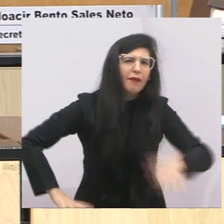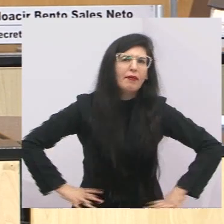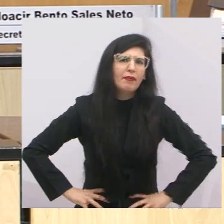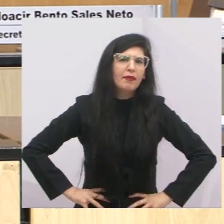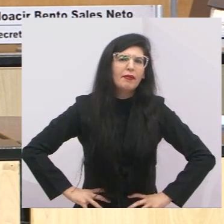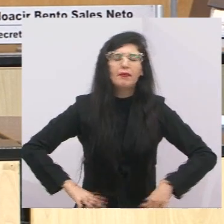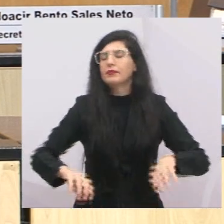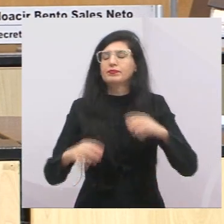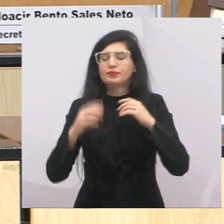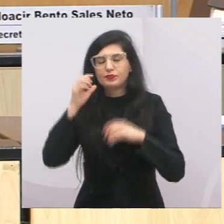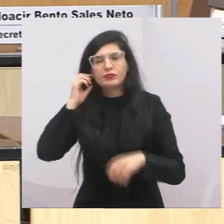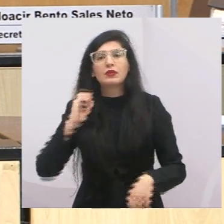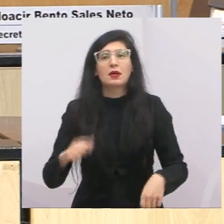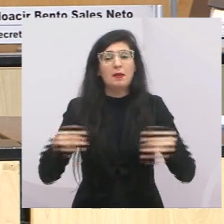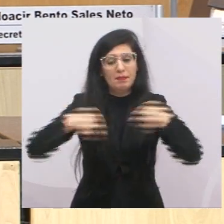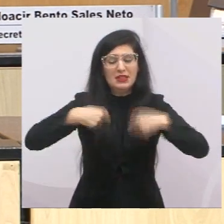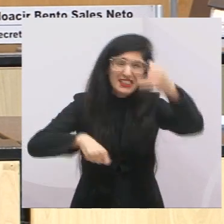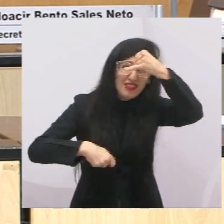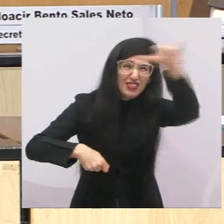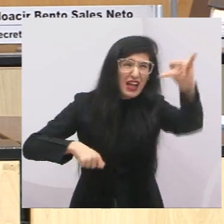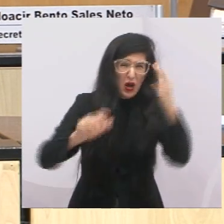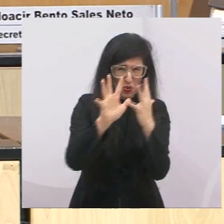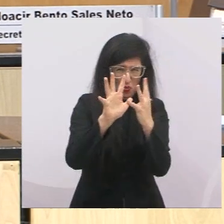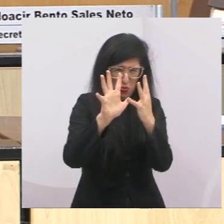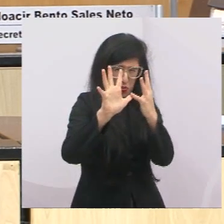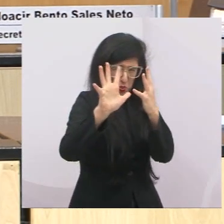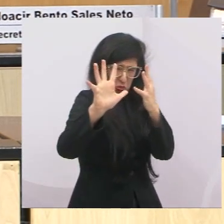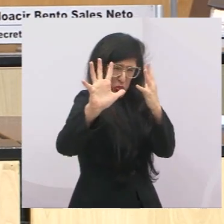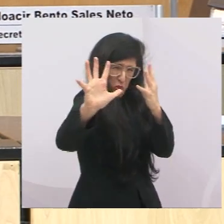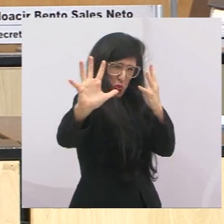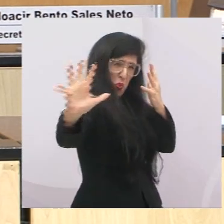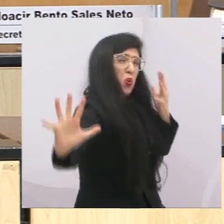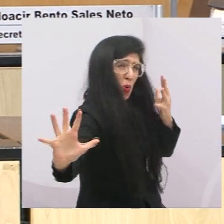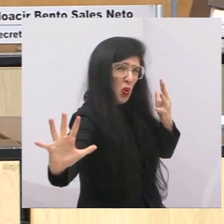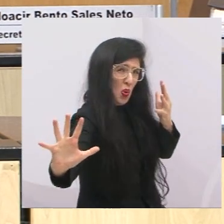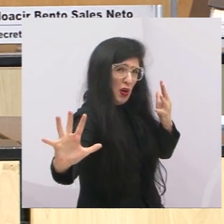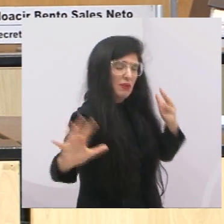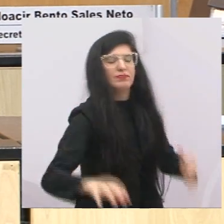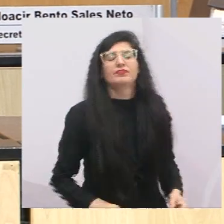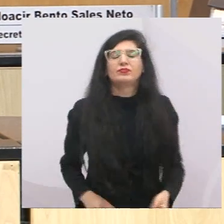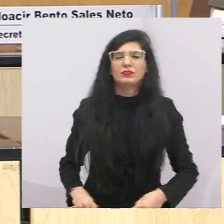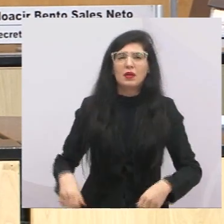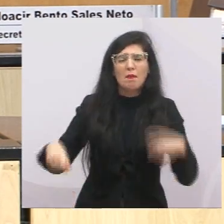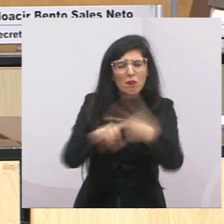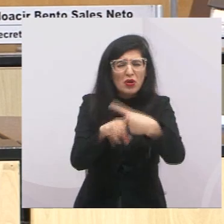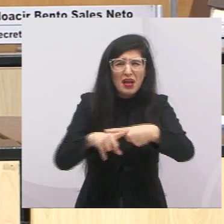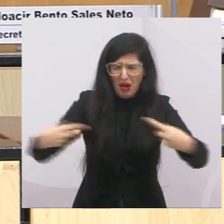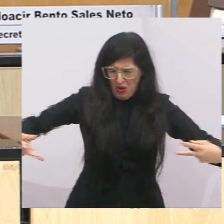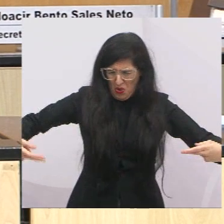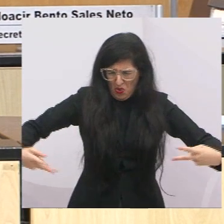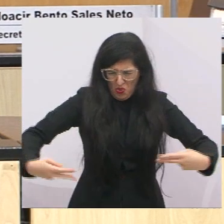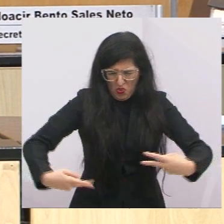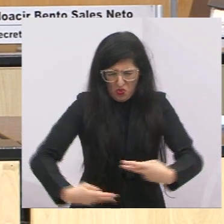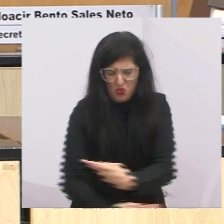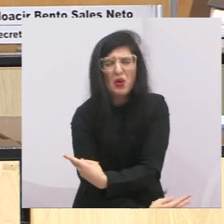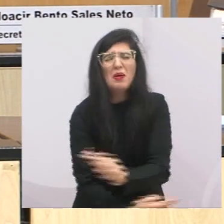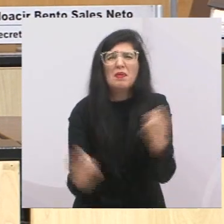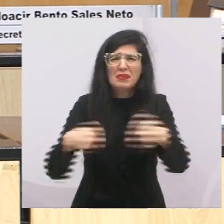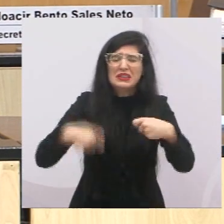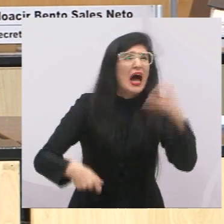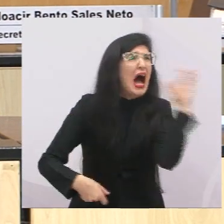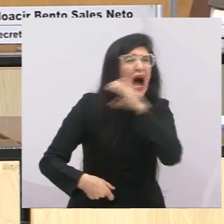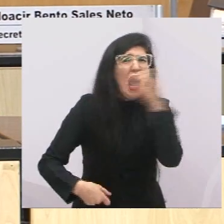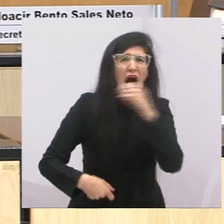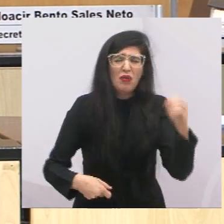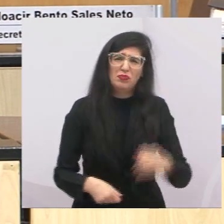para diminuir a demanda das filas de consultas e diagnóstico com especialistas, exames e cirurgias, referentes aos servidores de Jacareí e Vale do Paraíba.